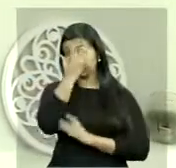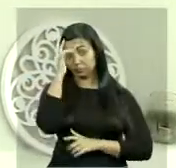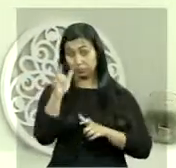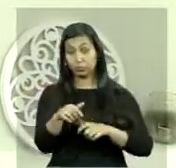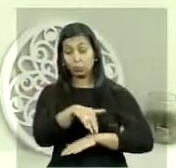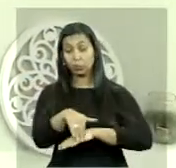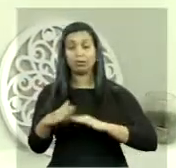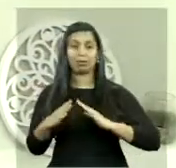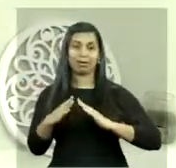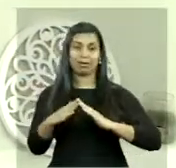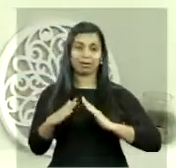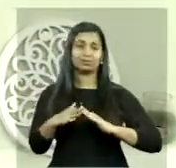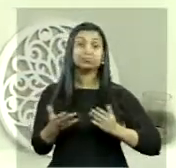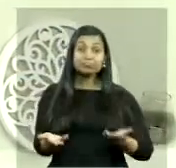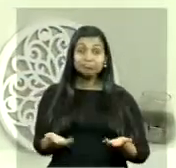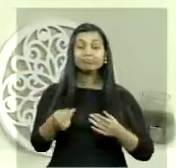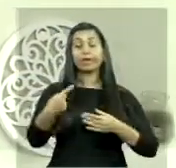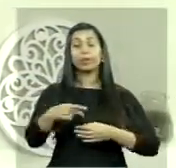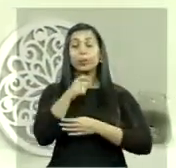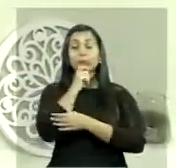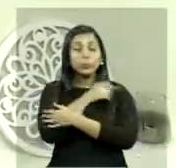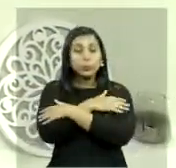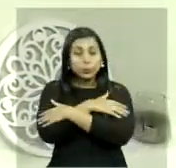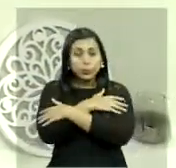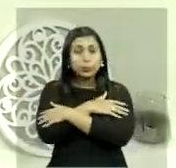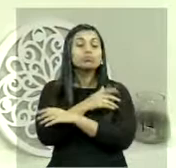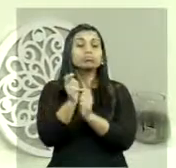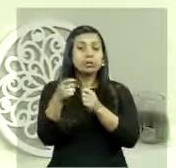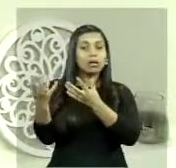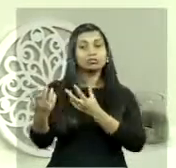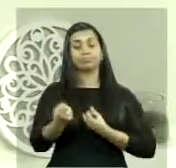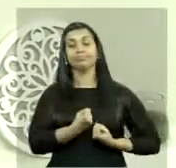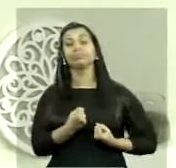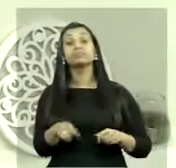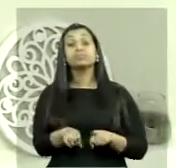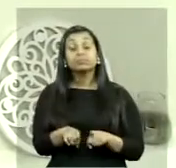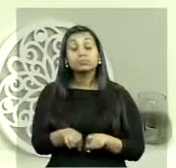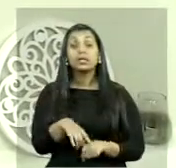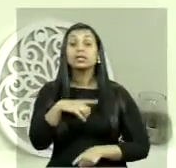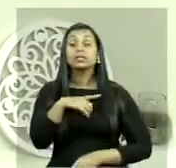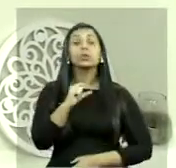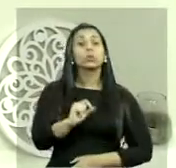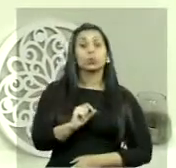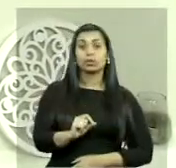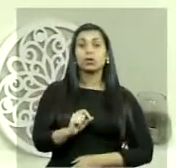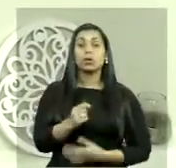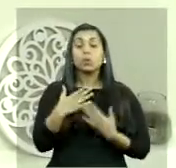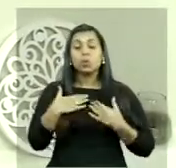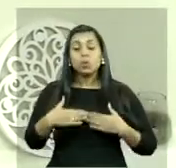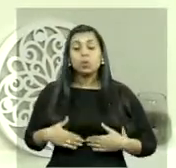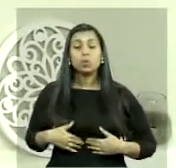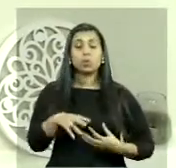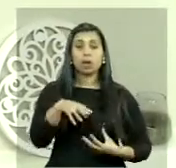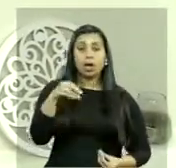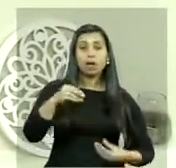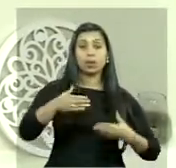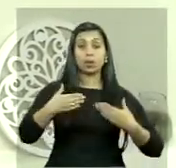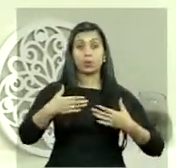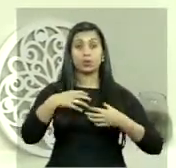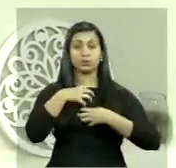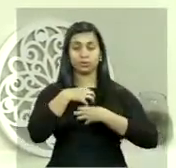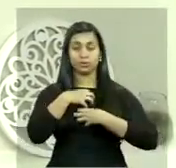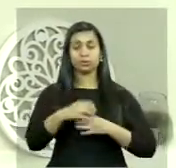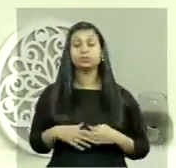moram nas ruas, para que nesse inverno também sejam acolhidas e tenham também a quentura do corpo e da alma, o nosso